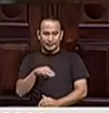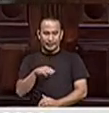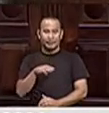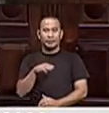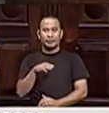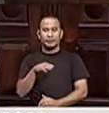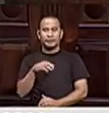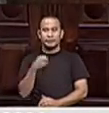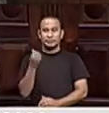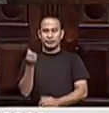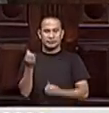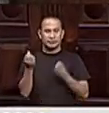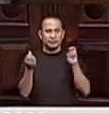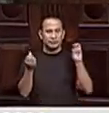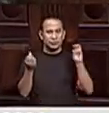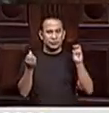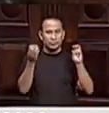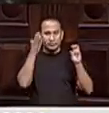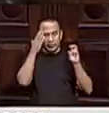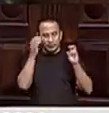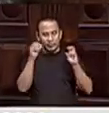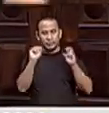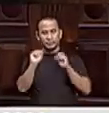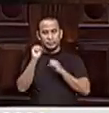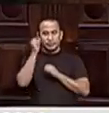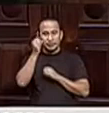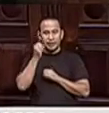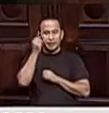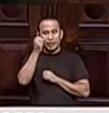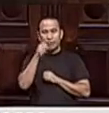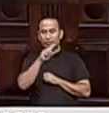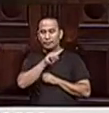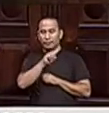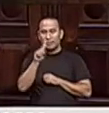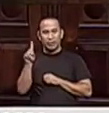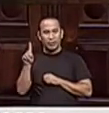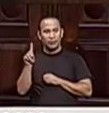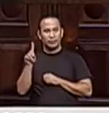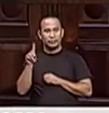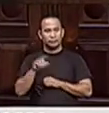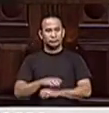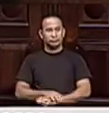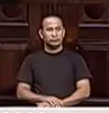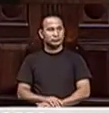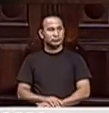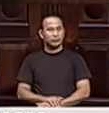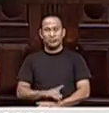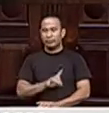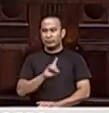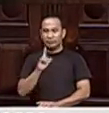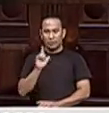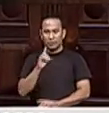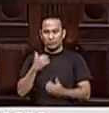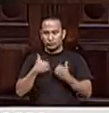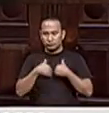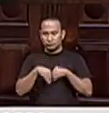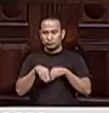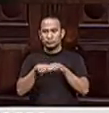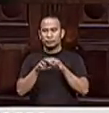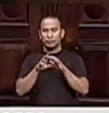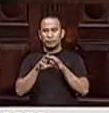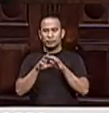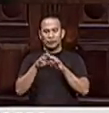6-5, sabendo que o Senado não cumpriria, não manteria a